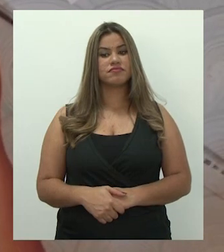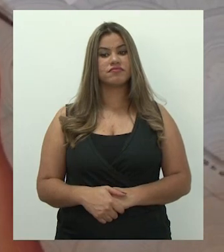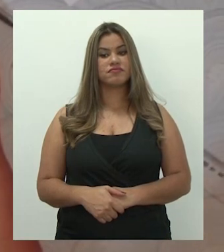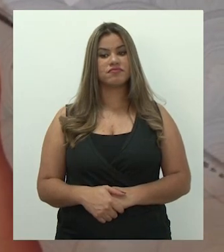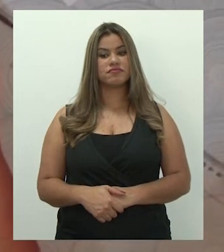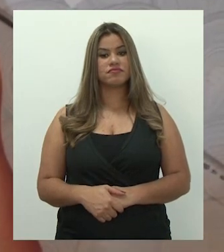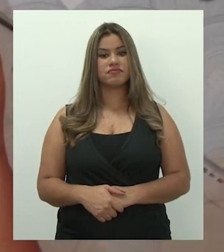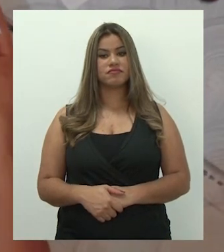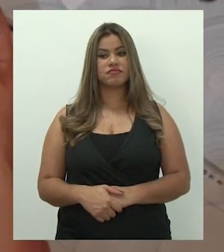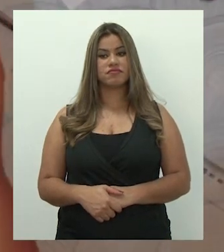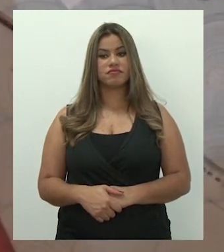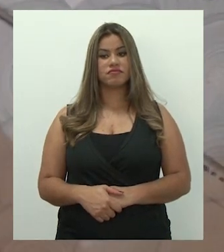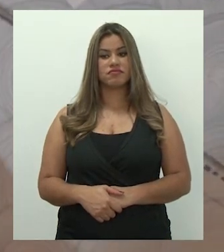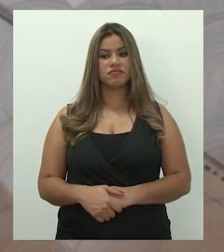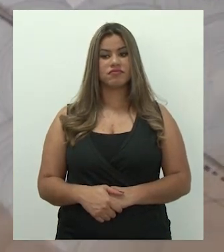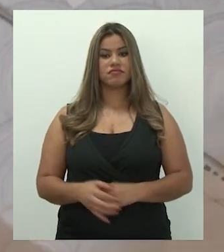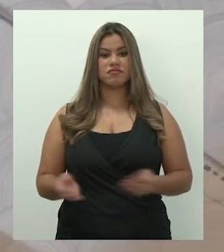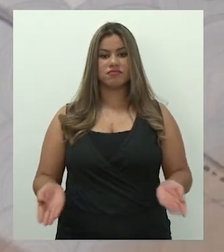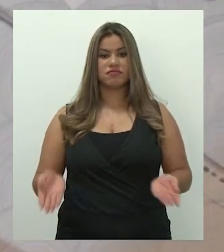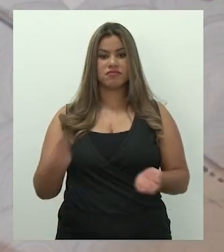Una as pontas da folha